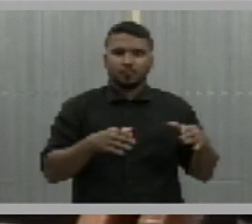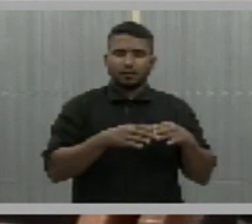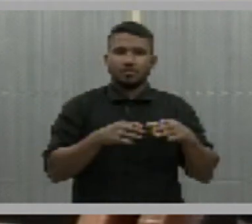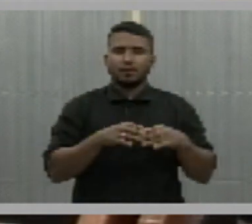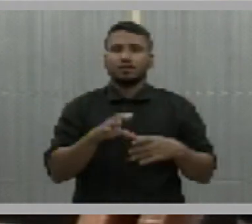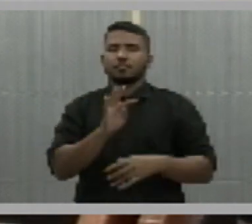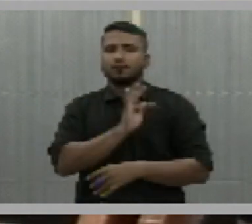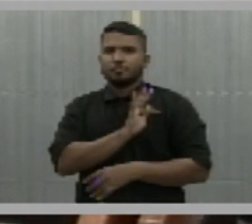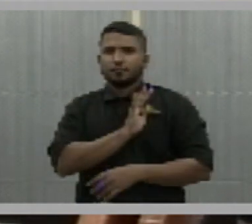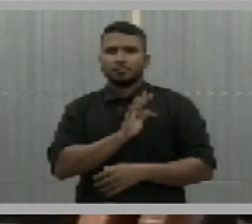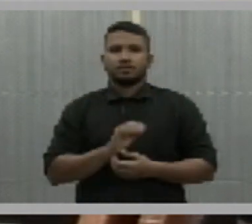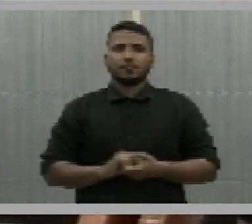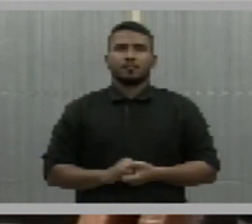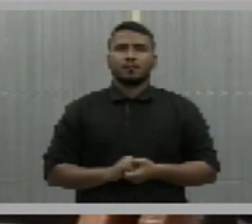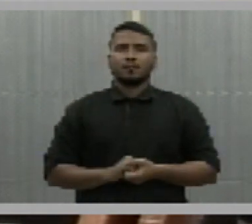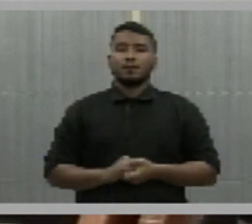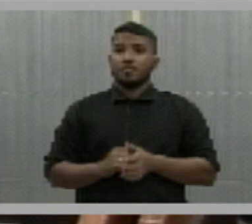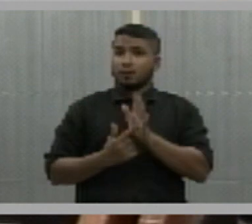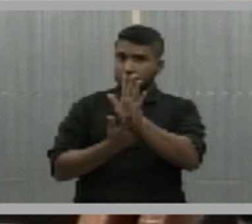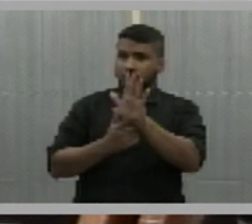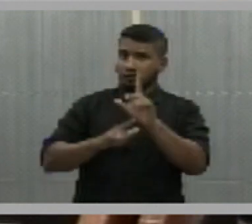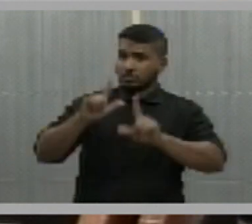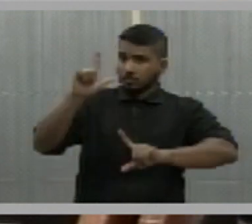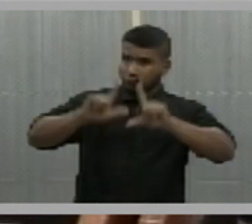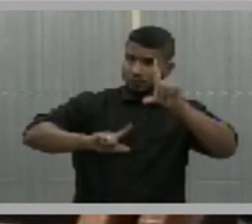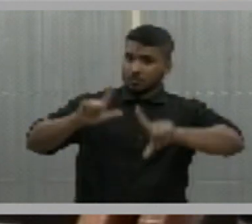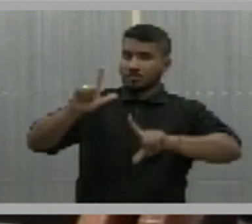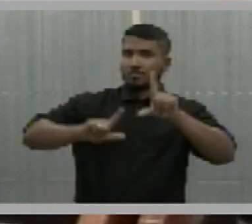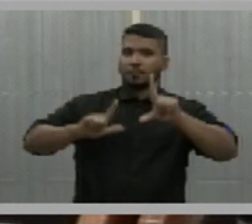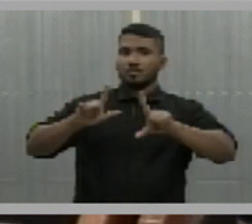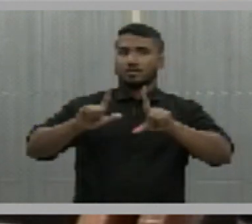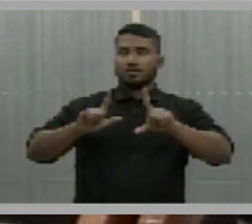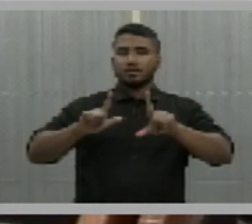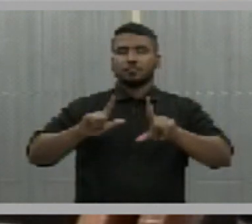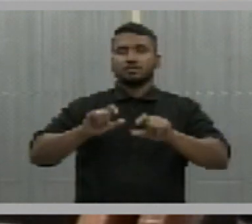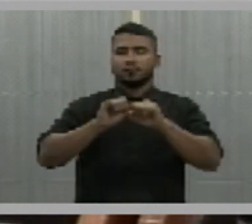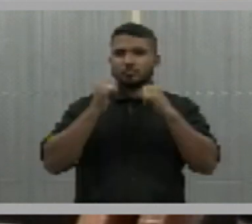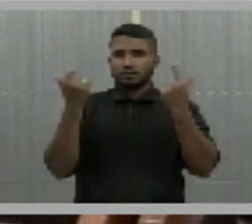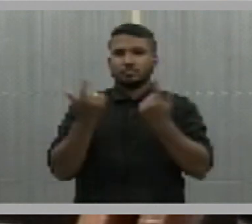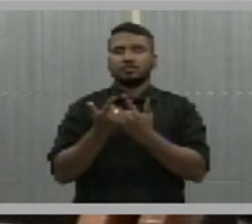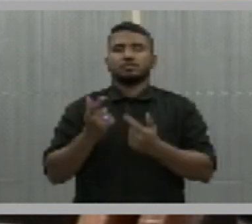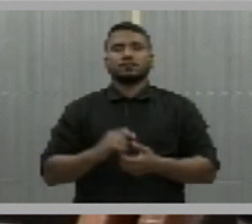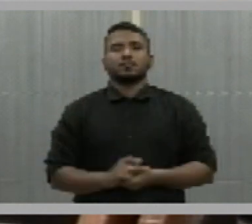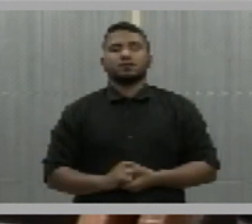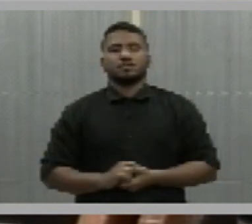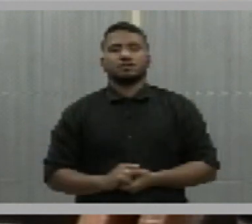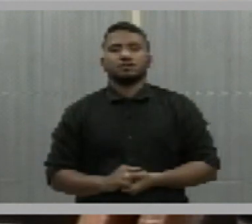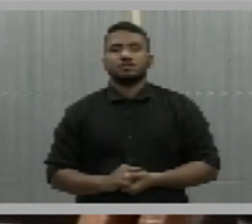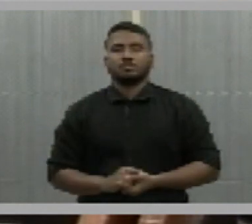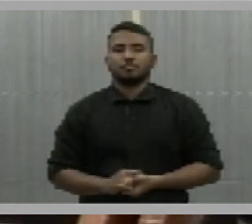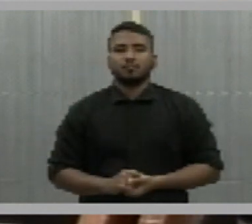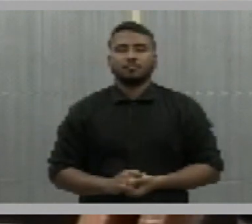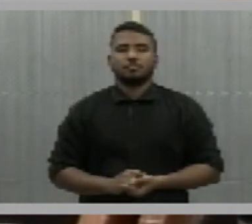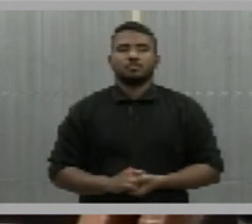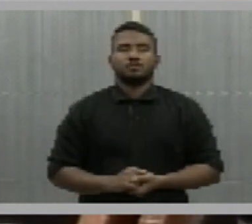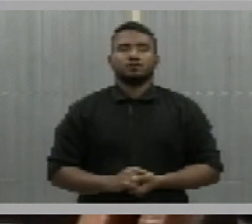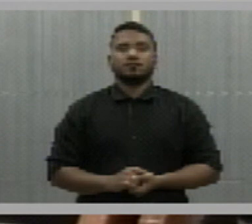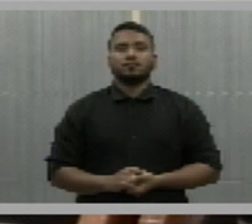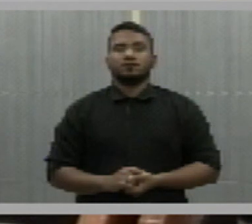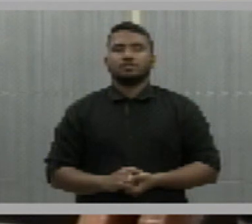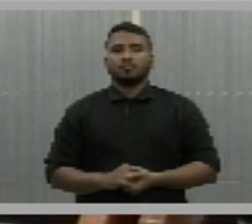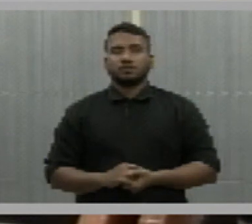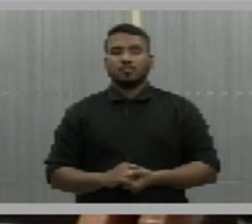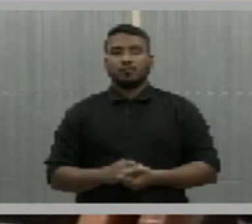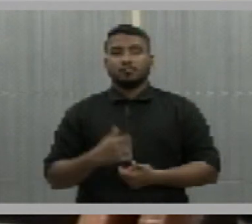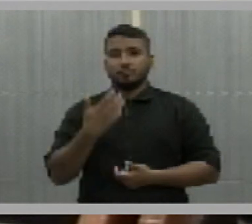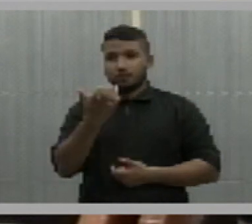técnicas, adicionando a transmissão ao vivo da TV Assembleia. Além disso, quero